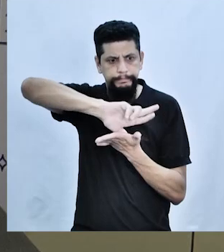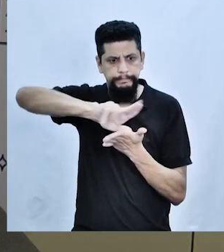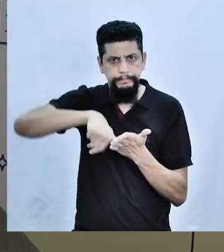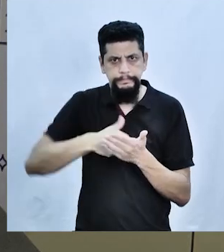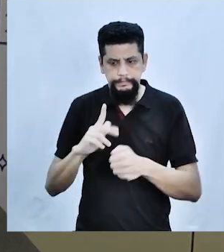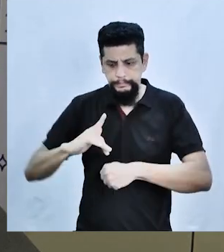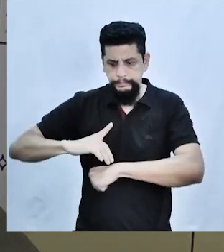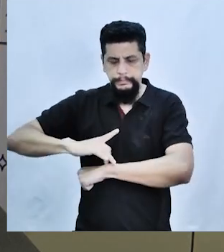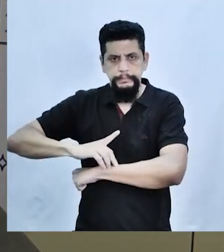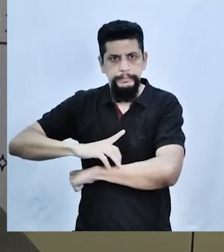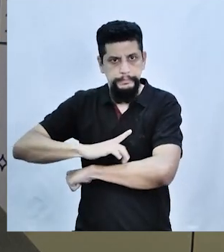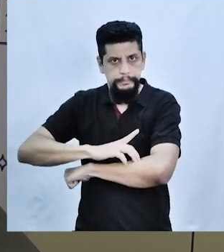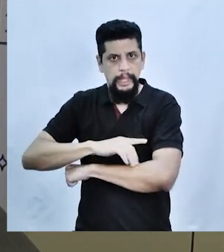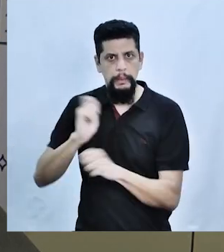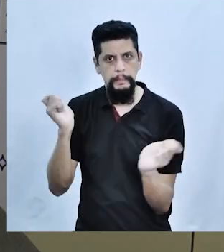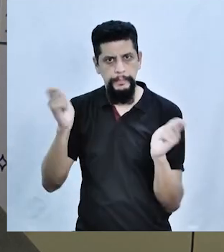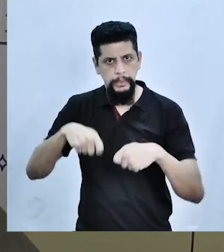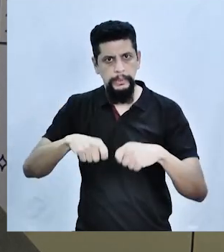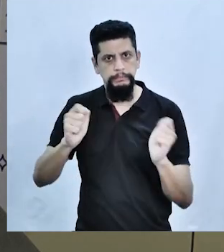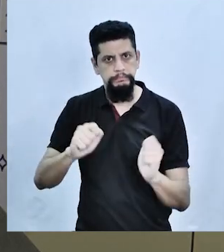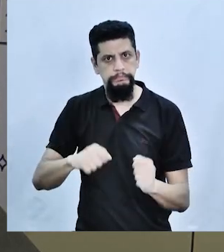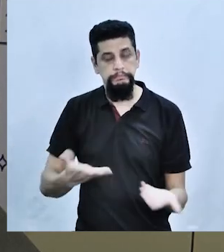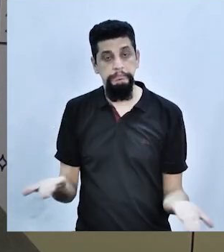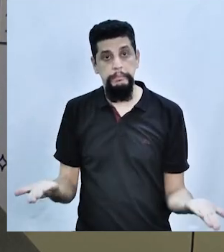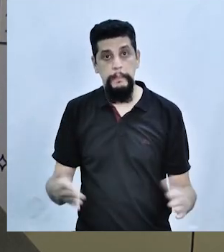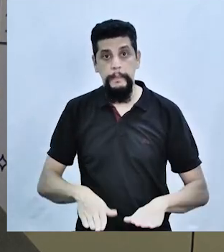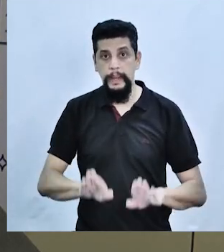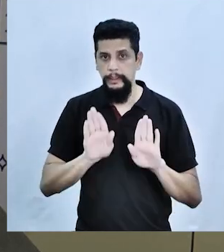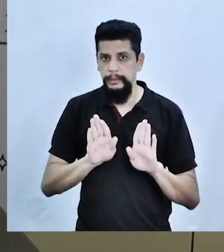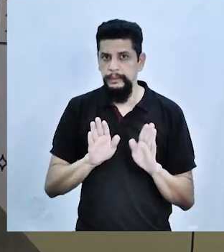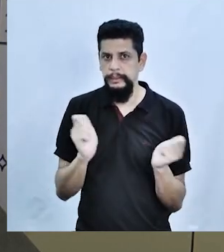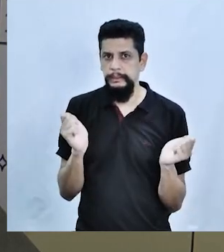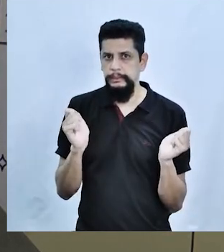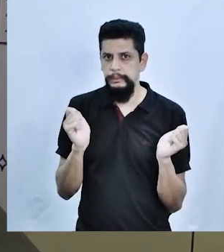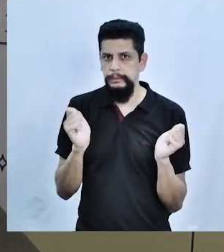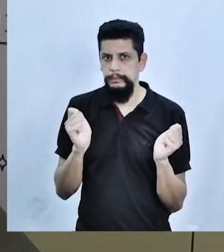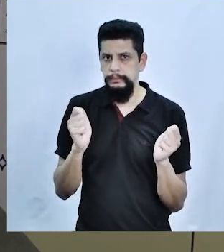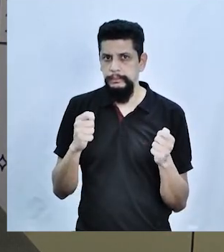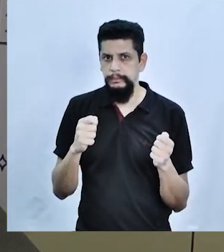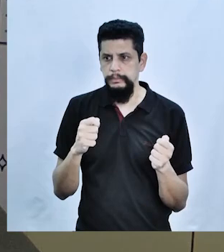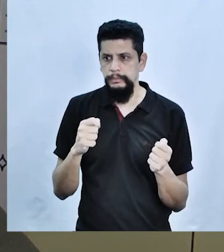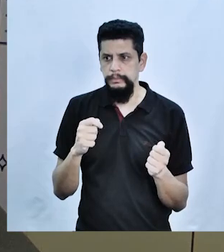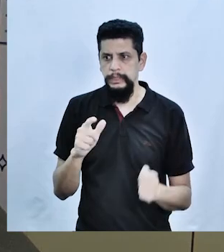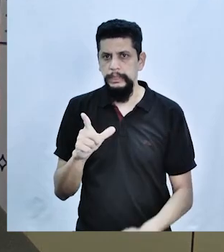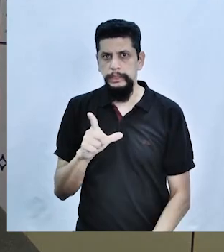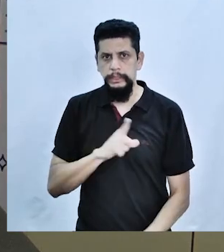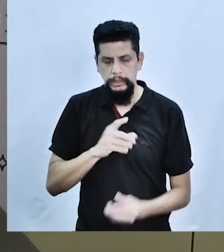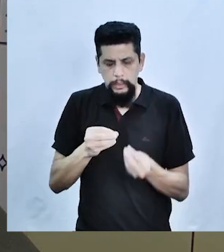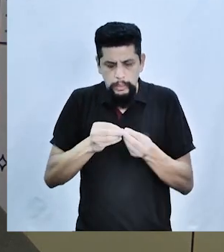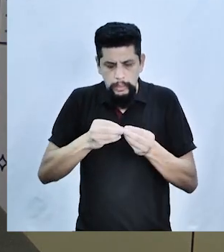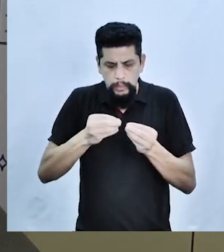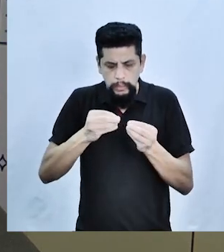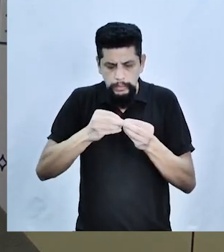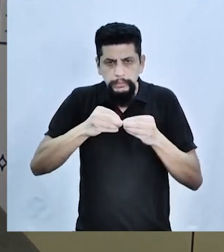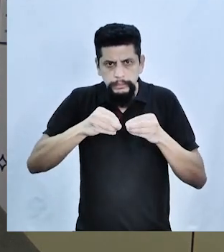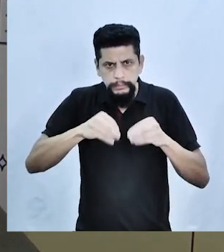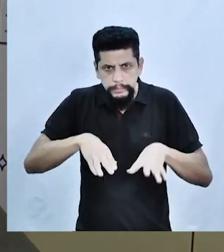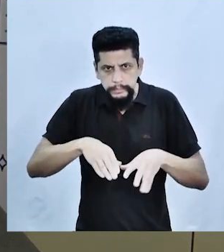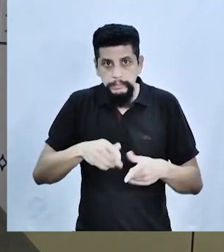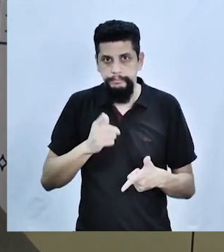Com certeza. Ah, pode ser. Mas se tinham dinossauros, também deveria ter um